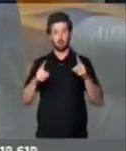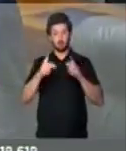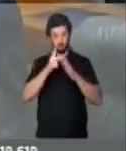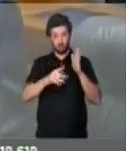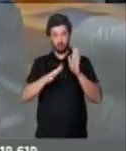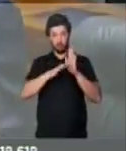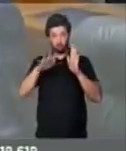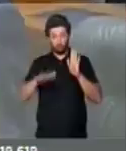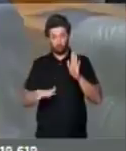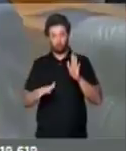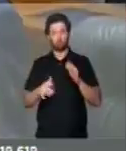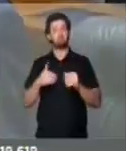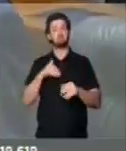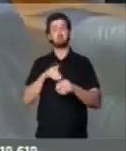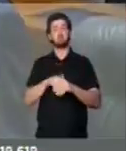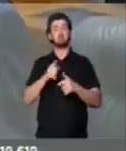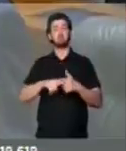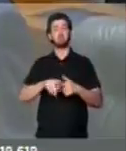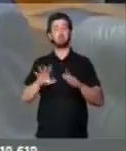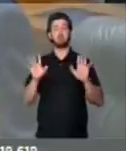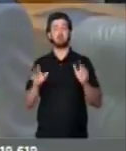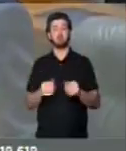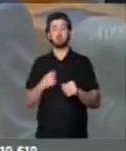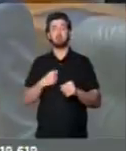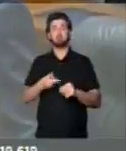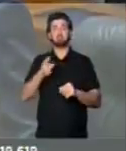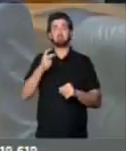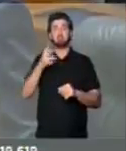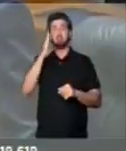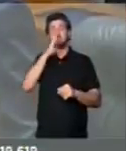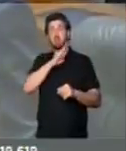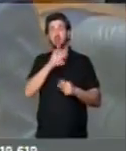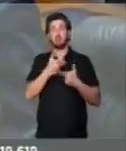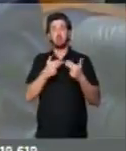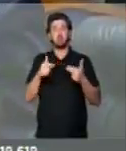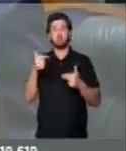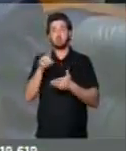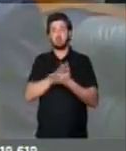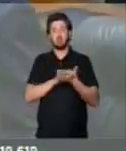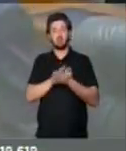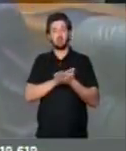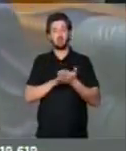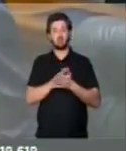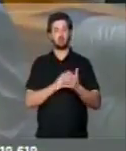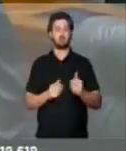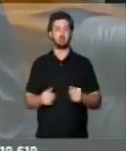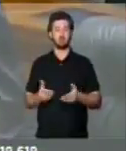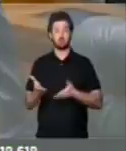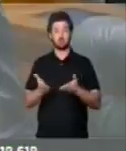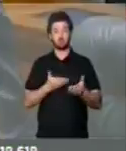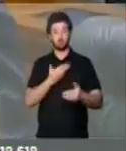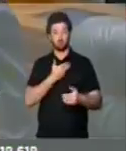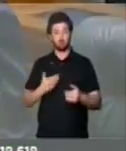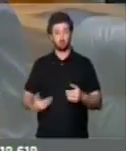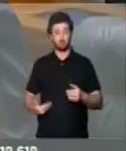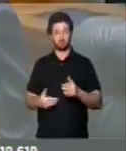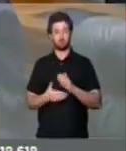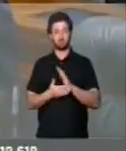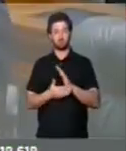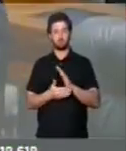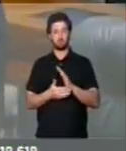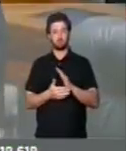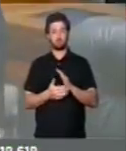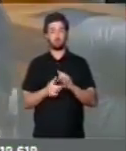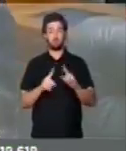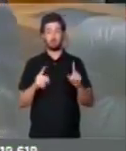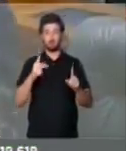o projeto, votaria sem nenhum problema, porque não vejo nenhum mal que seja causado aos servidores públicos civis. Mas